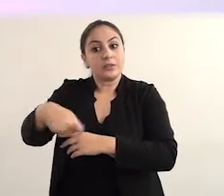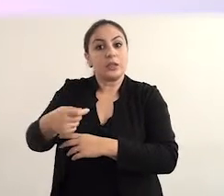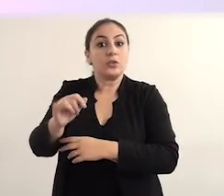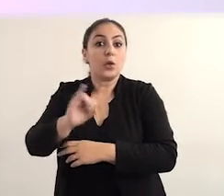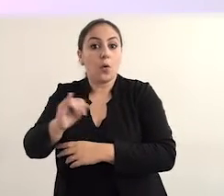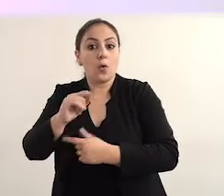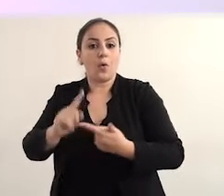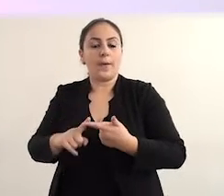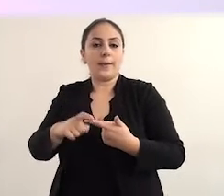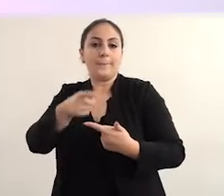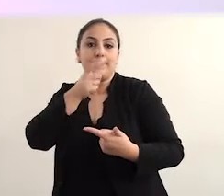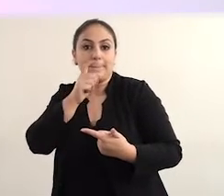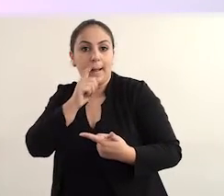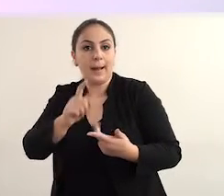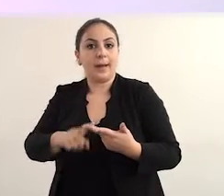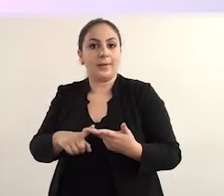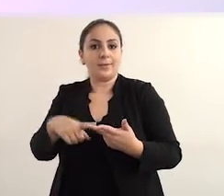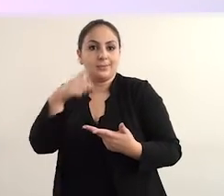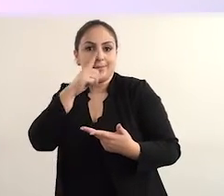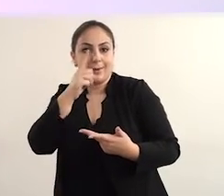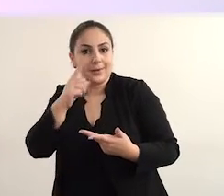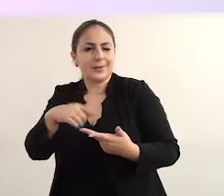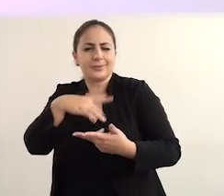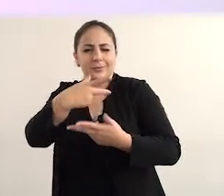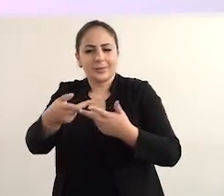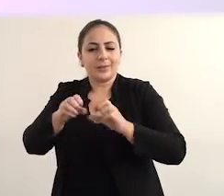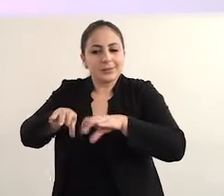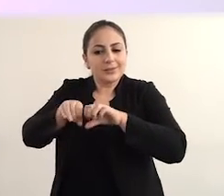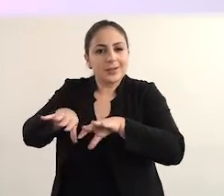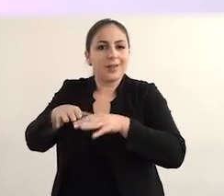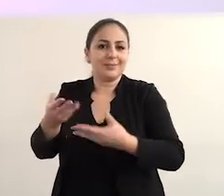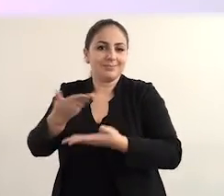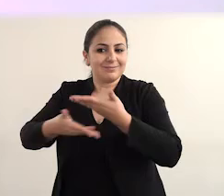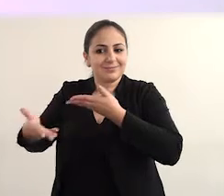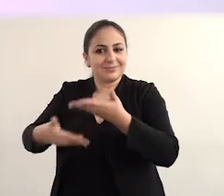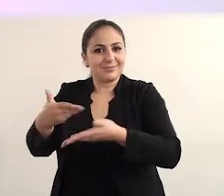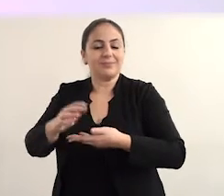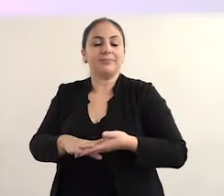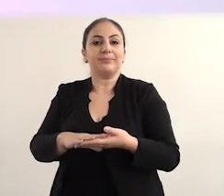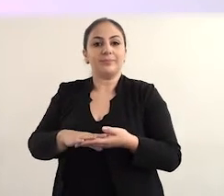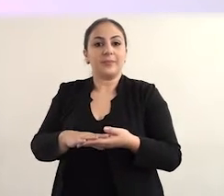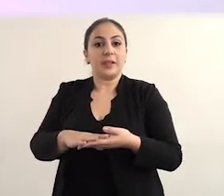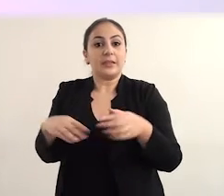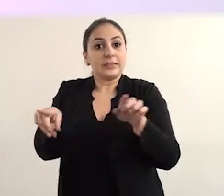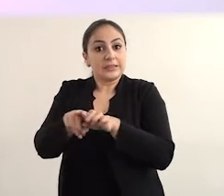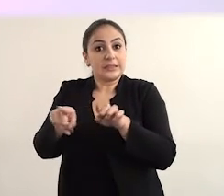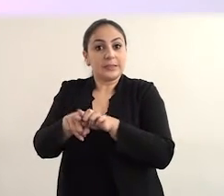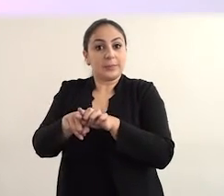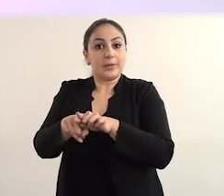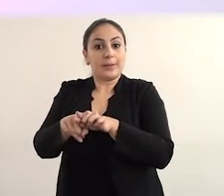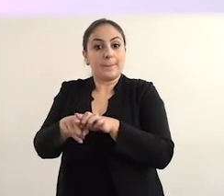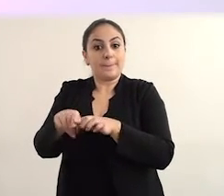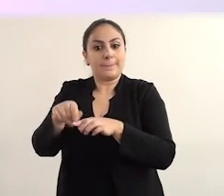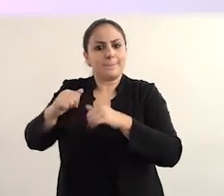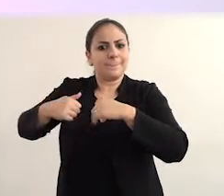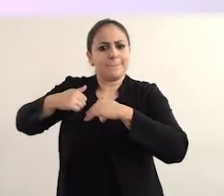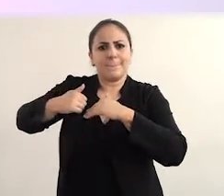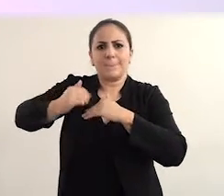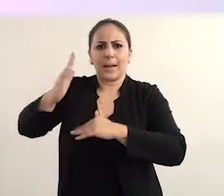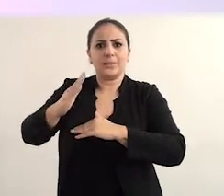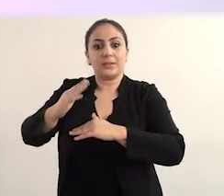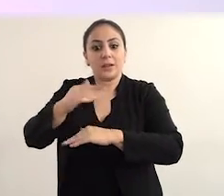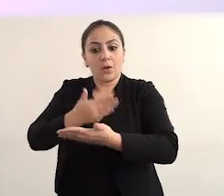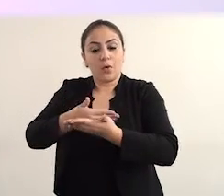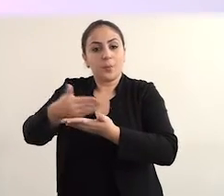de pai, de mãe, né, vai se expressando dessa forma. E assim, para além disso, assim